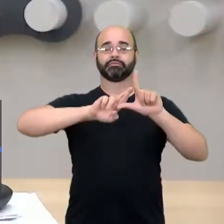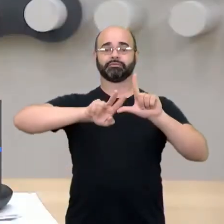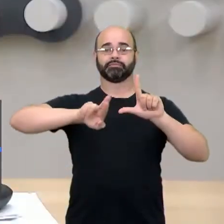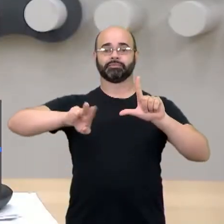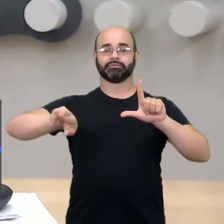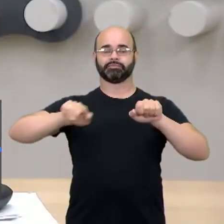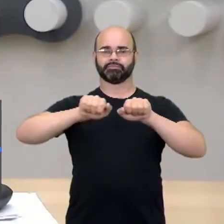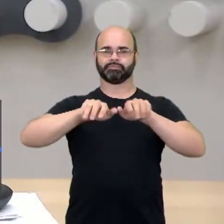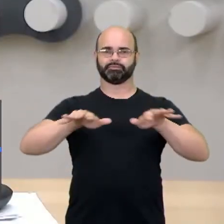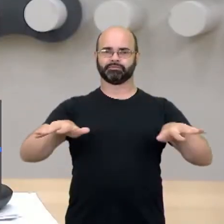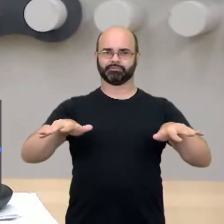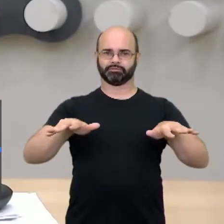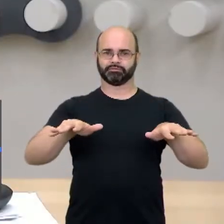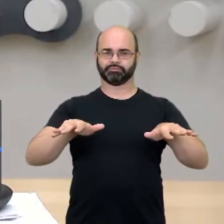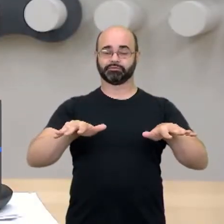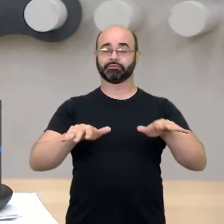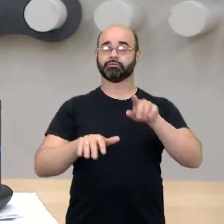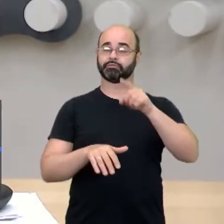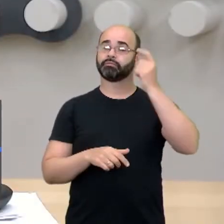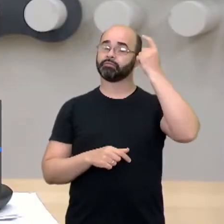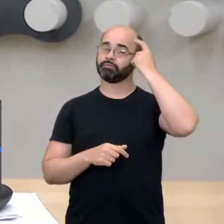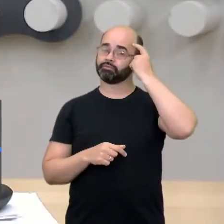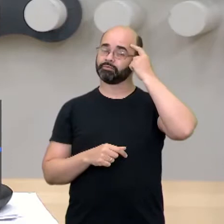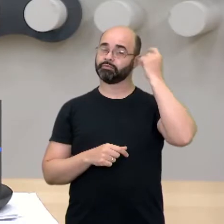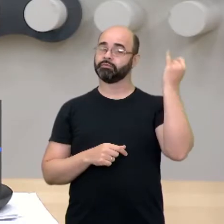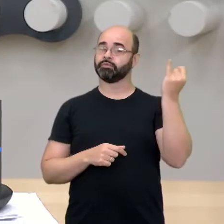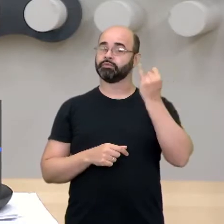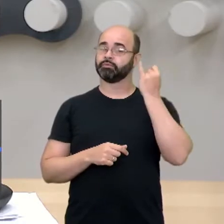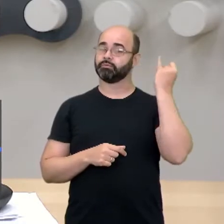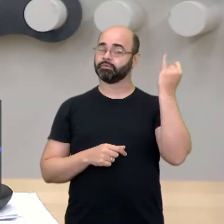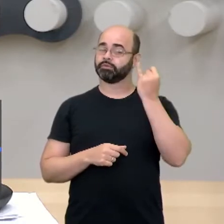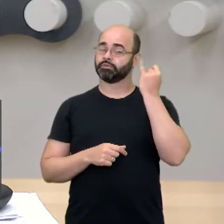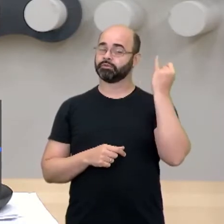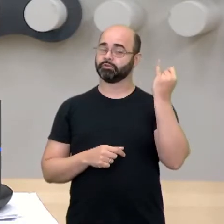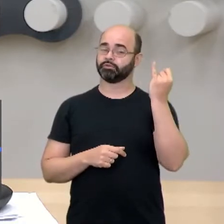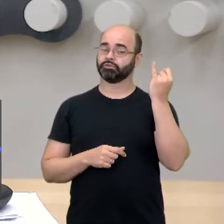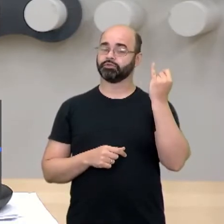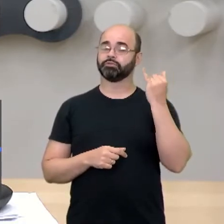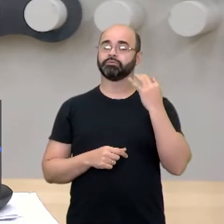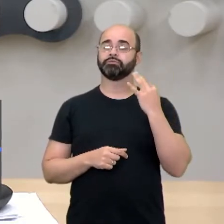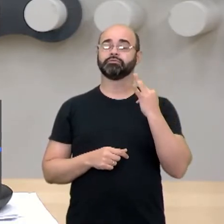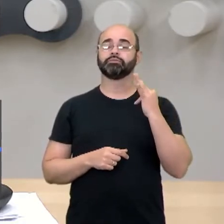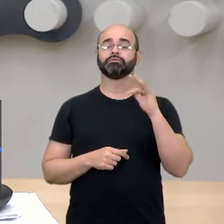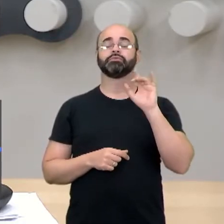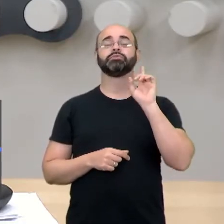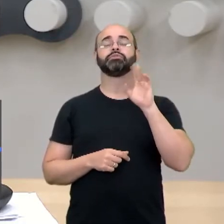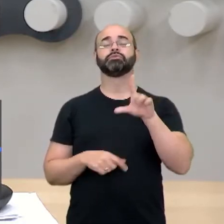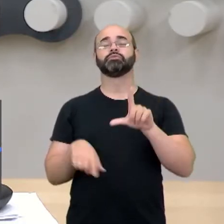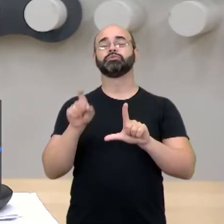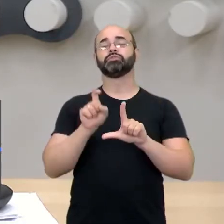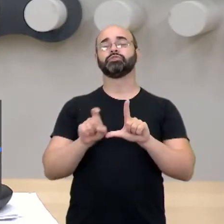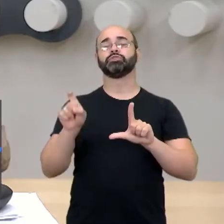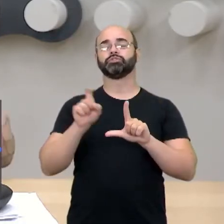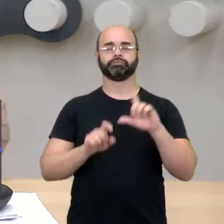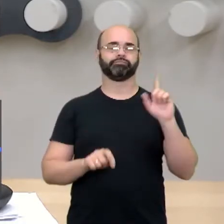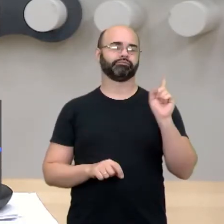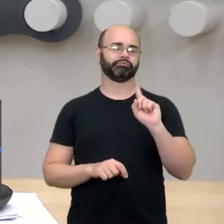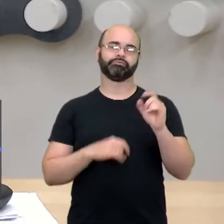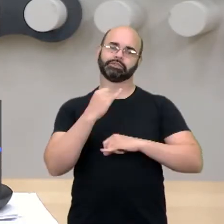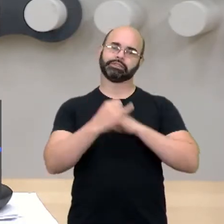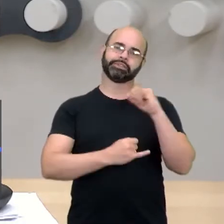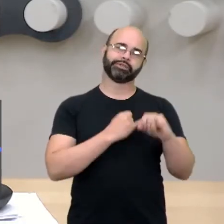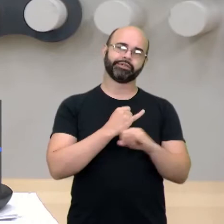pessoal é importante que a gente tenha em mente que a gente não tá só falando de mídias digitais então a